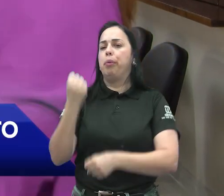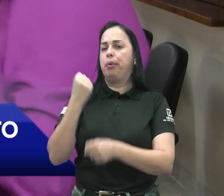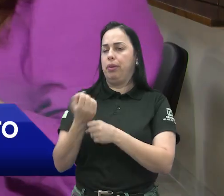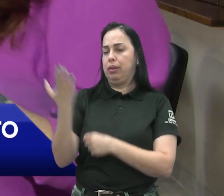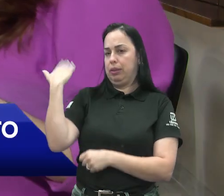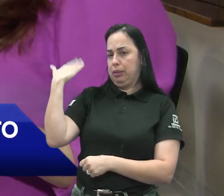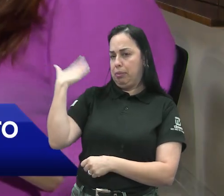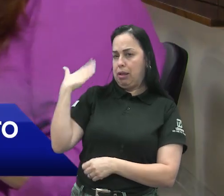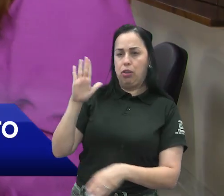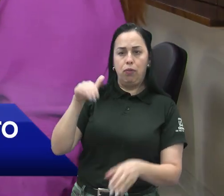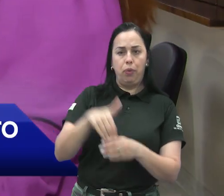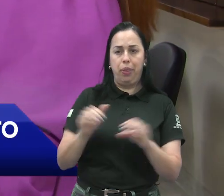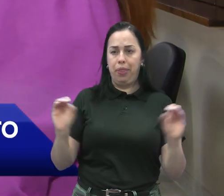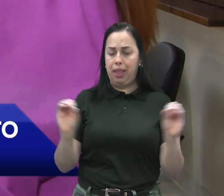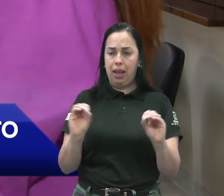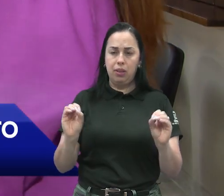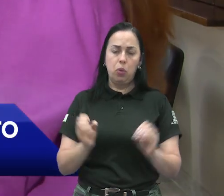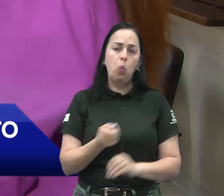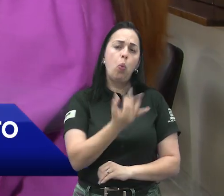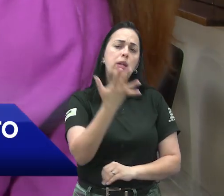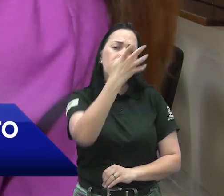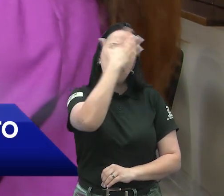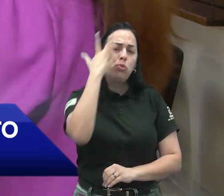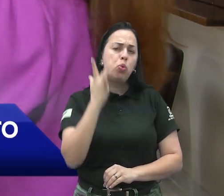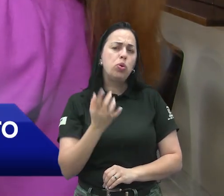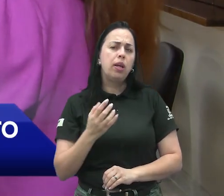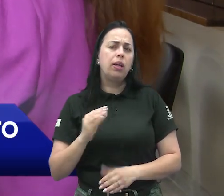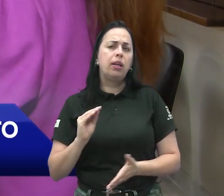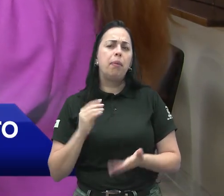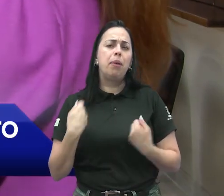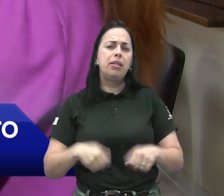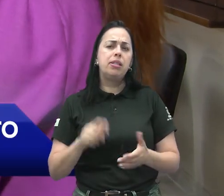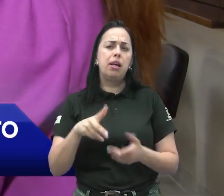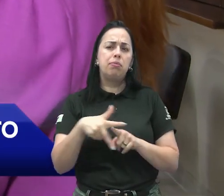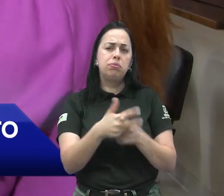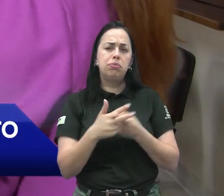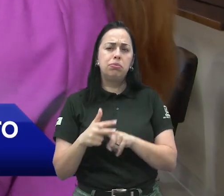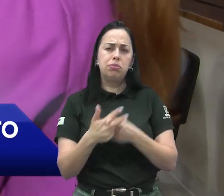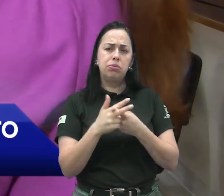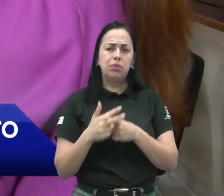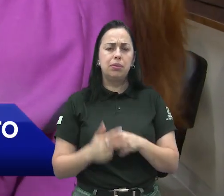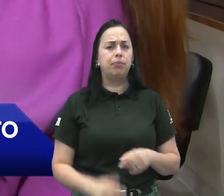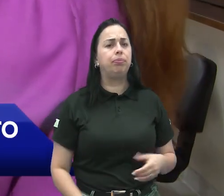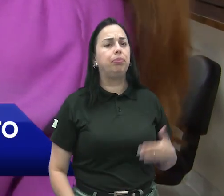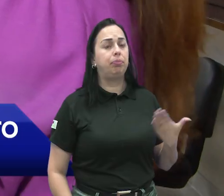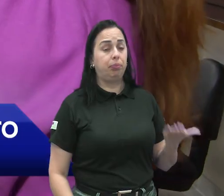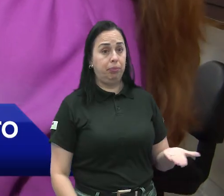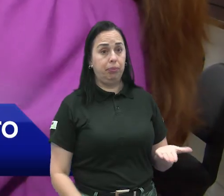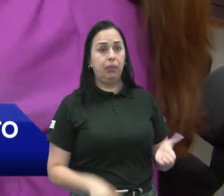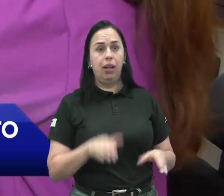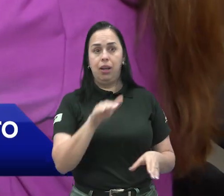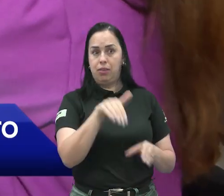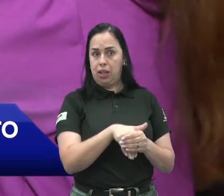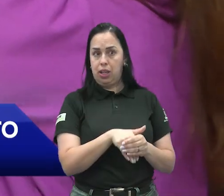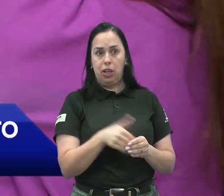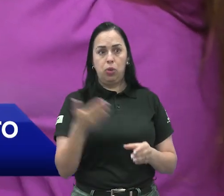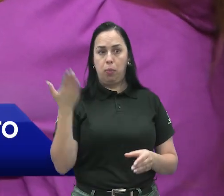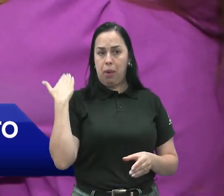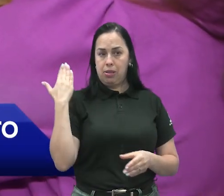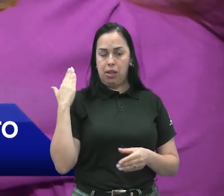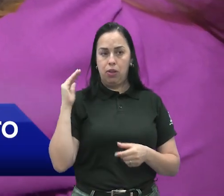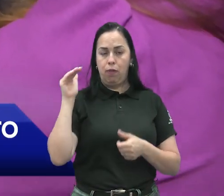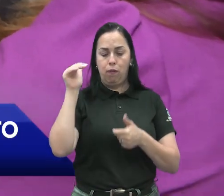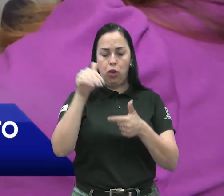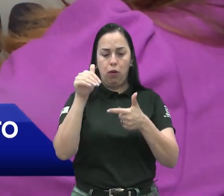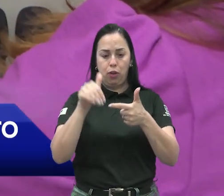votaram nas últimas 3 eleições. Quantas pessoas estão nessa situação aqui em São José e o que fazer, né, para poder regularizar? Os eleitores que